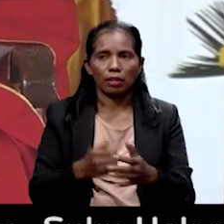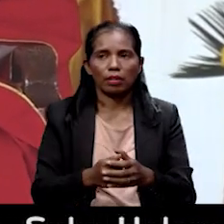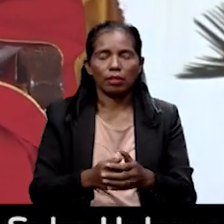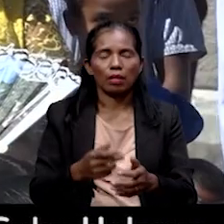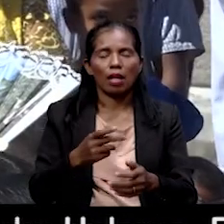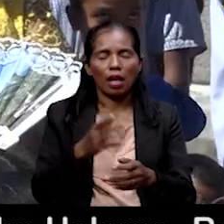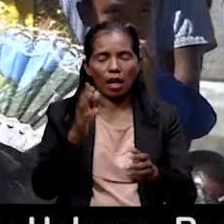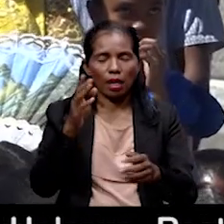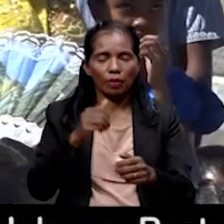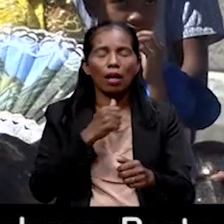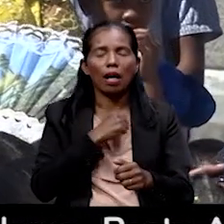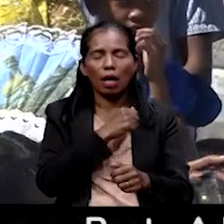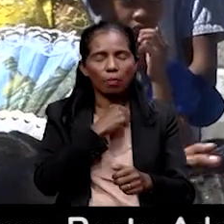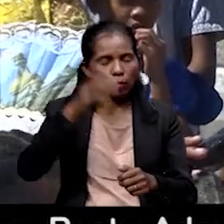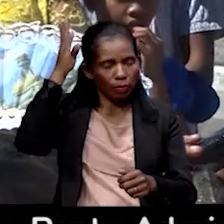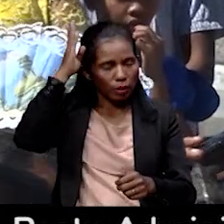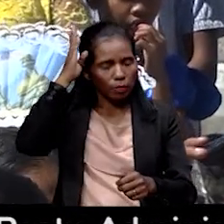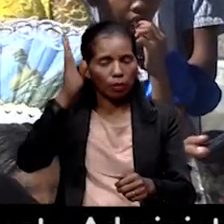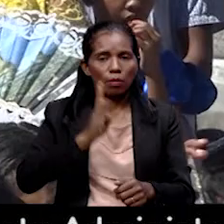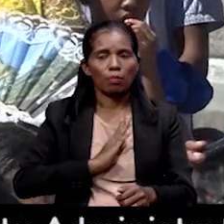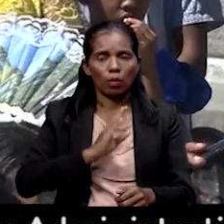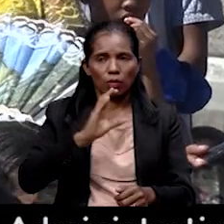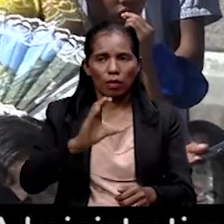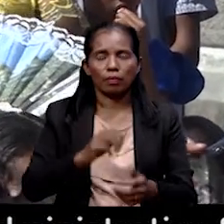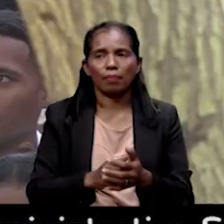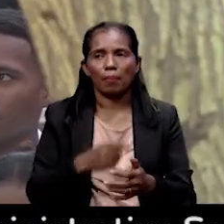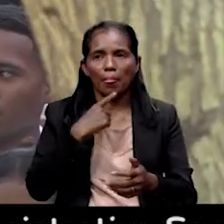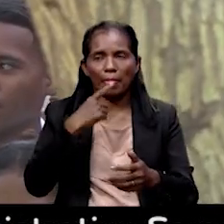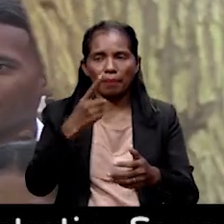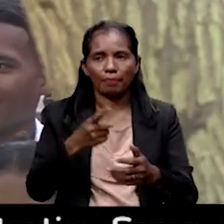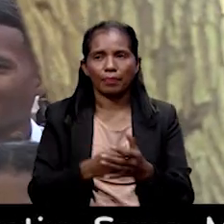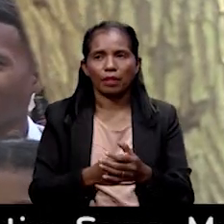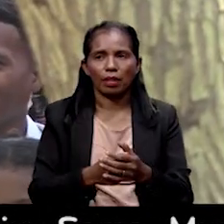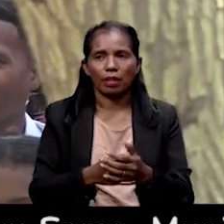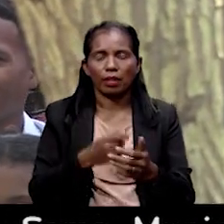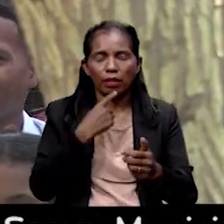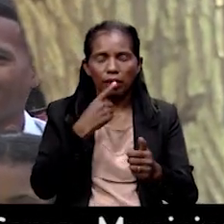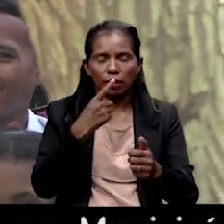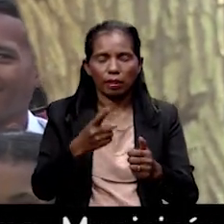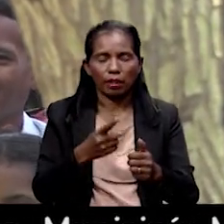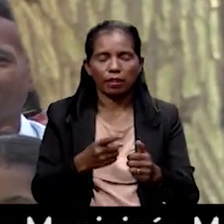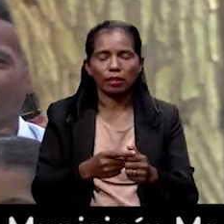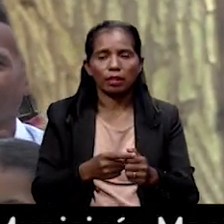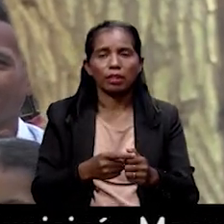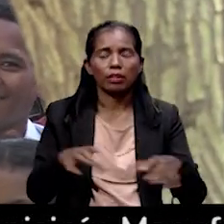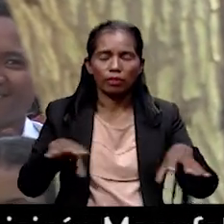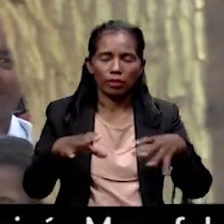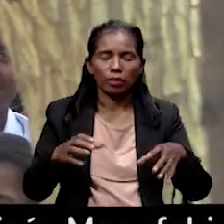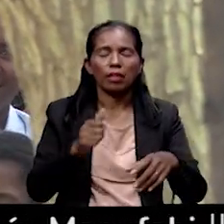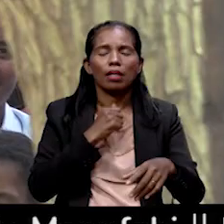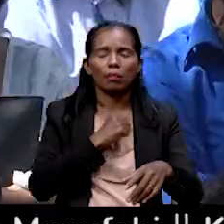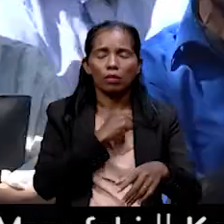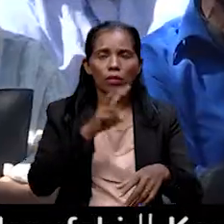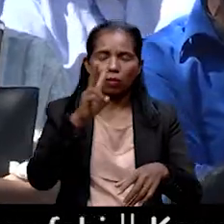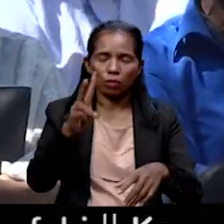bispo diocese Bocau, Don Basilio do Nascimento, bispo diocese Maliana, Don Norberto do Amaral Hateten, kenar ne beda daun ne amun en ruahetan atu